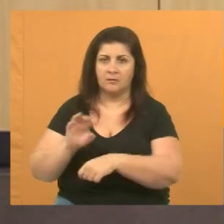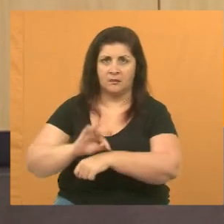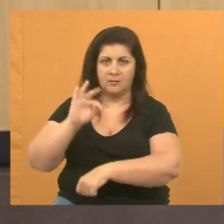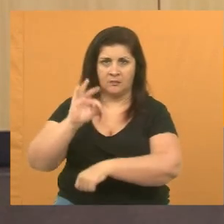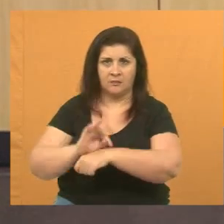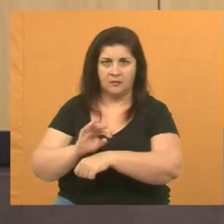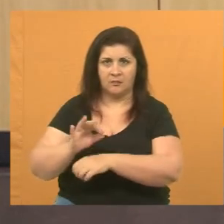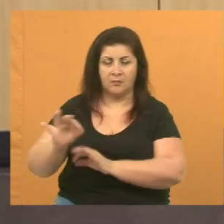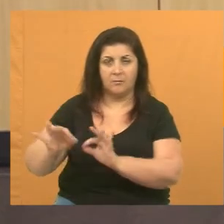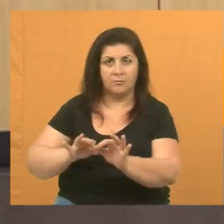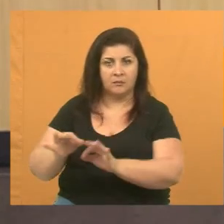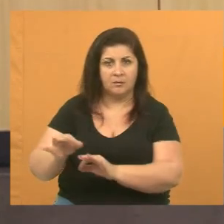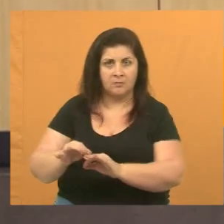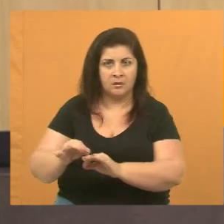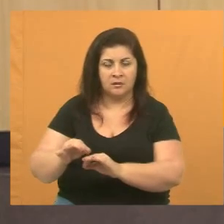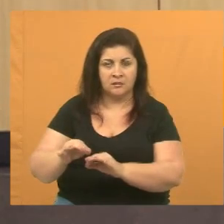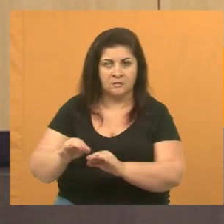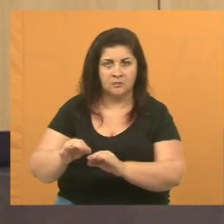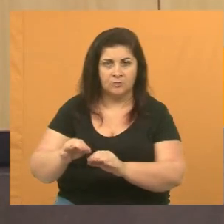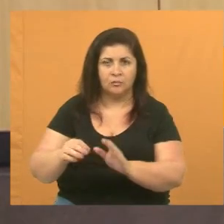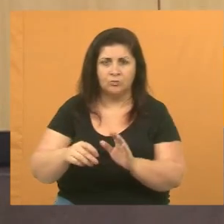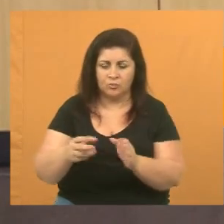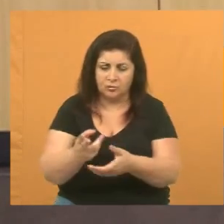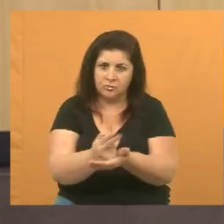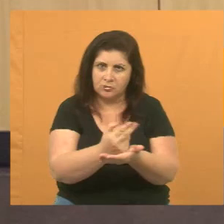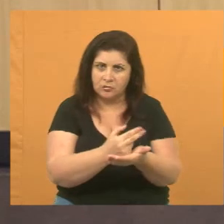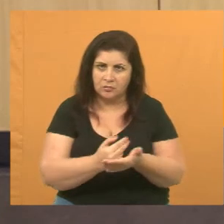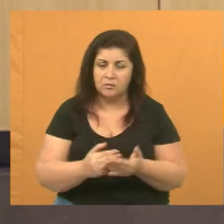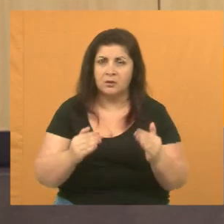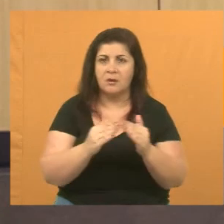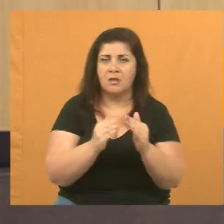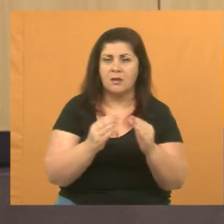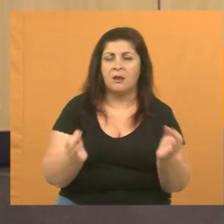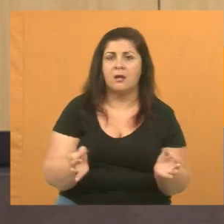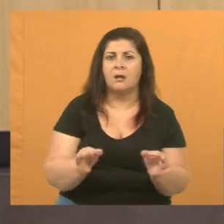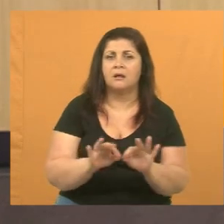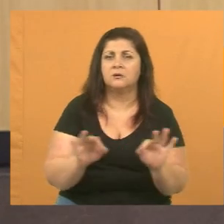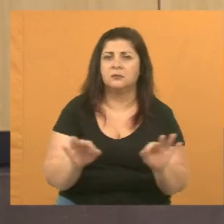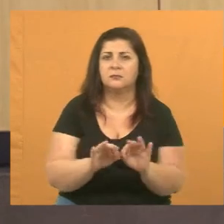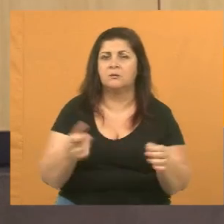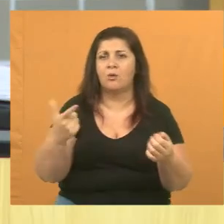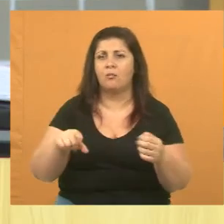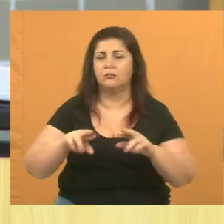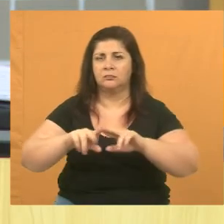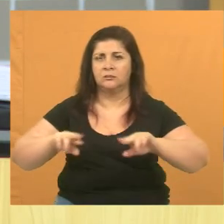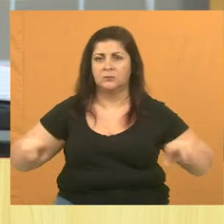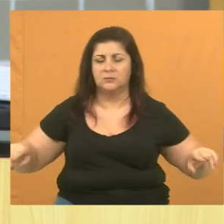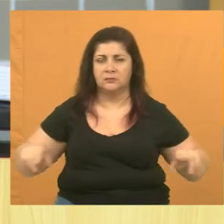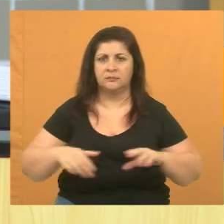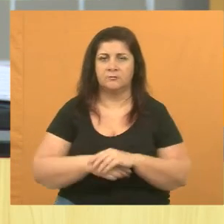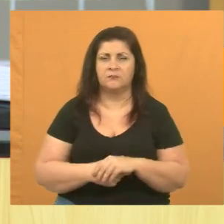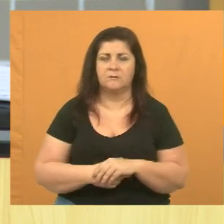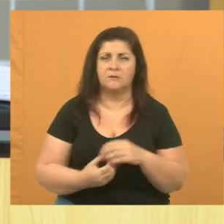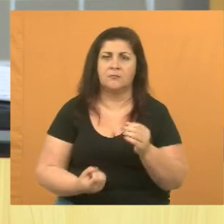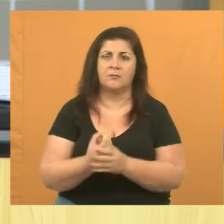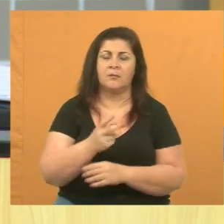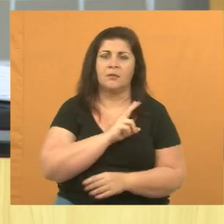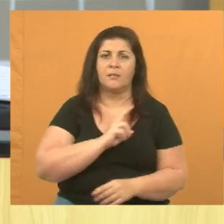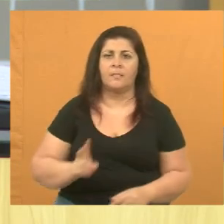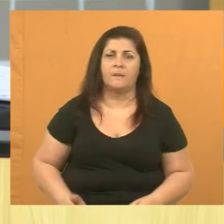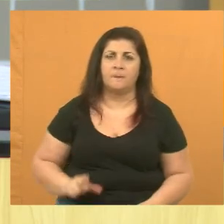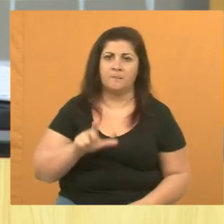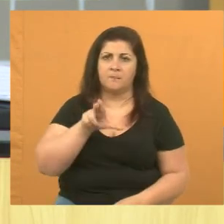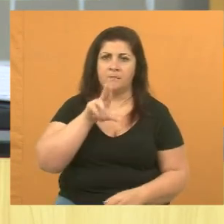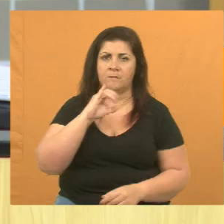a elaboração de projeto para a construção de moradias econômicas e dá outras providências. Autoria, vereadora Lucimar